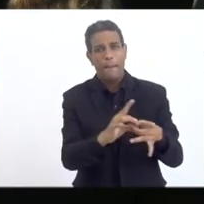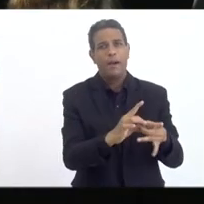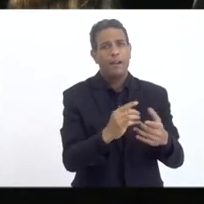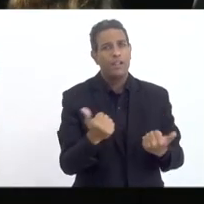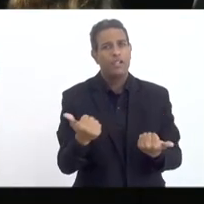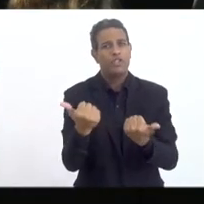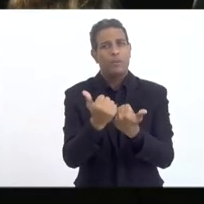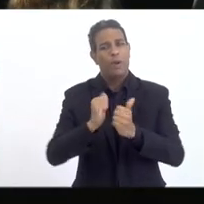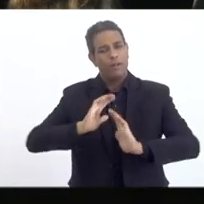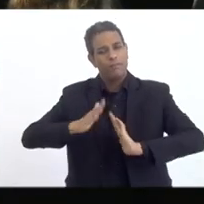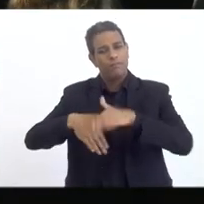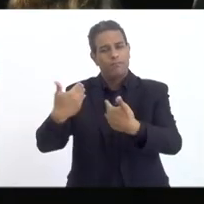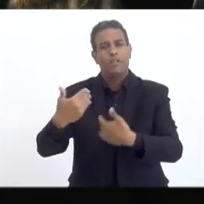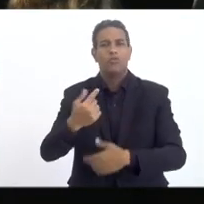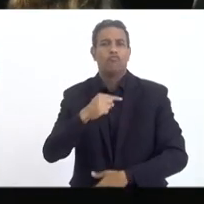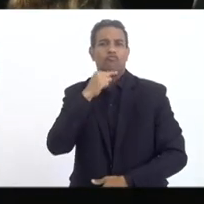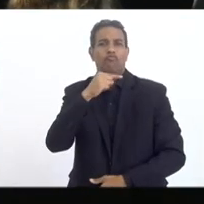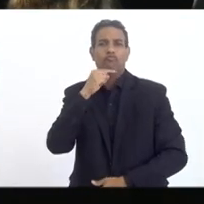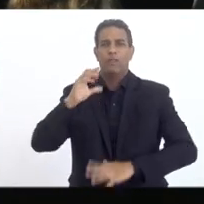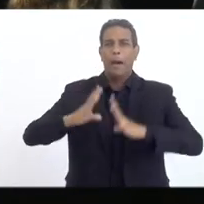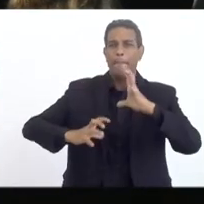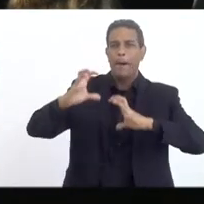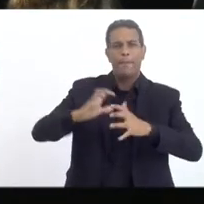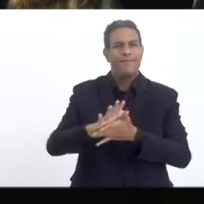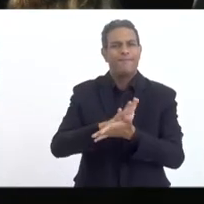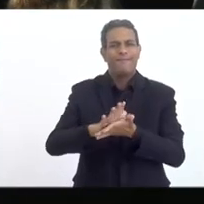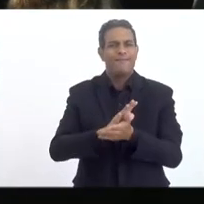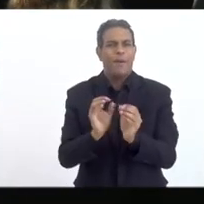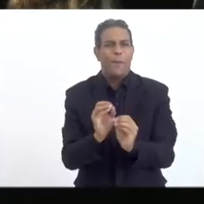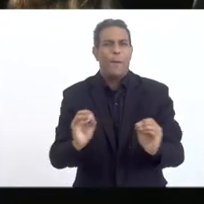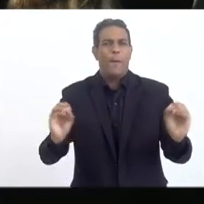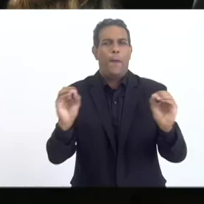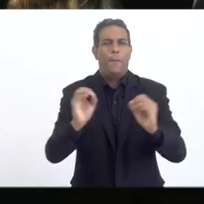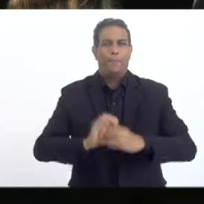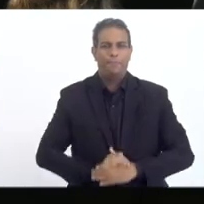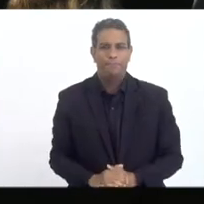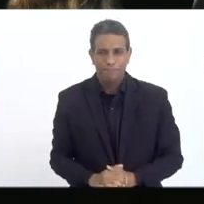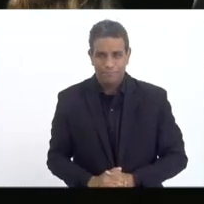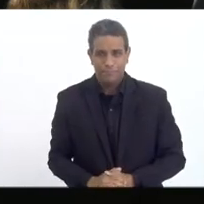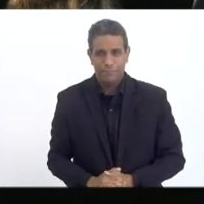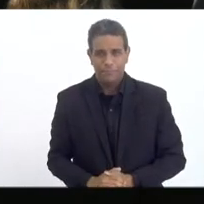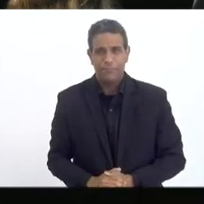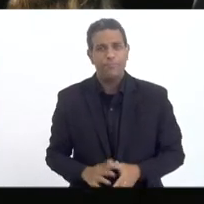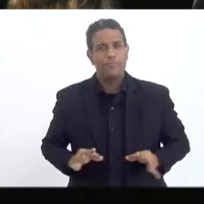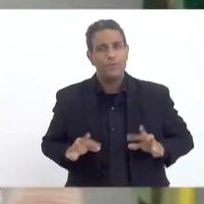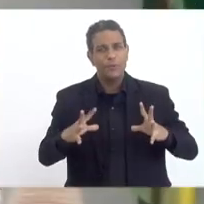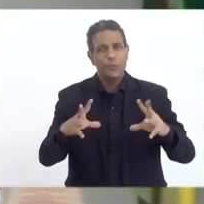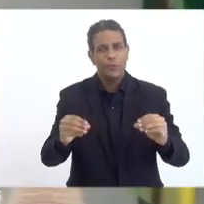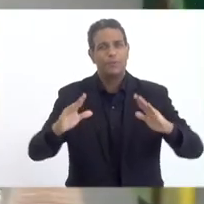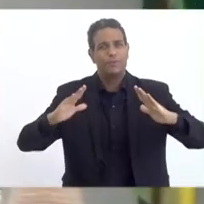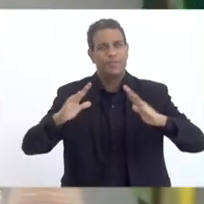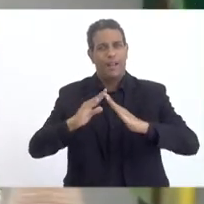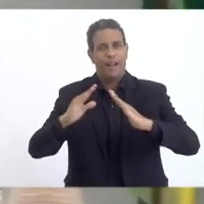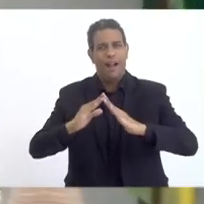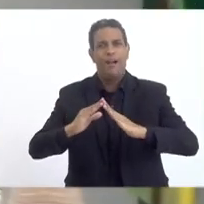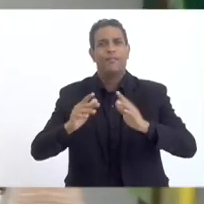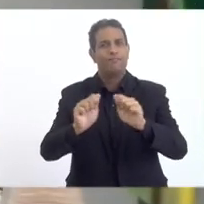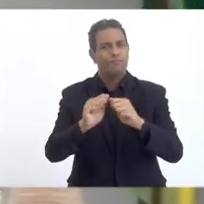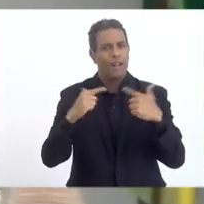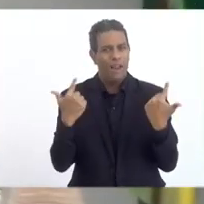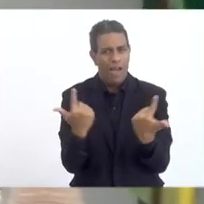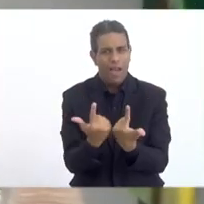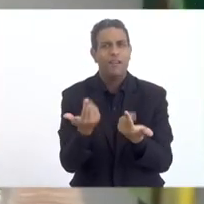aprovar, já não tem briga. Para que a gente insista, né, com todos dessa casa, essa casa é uma